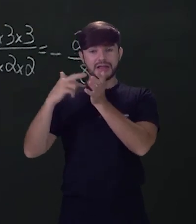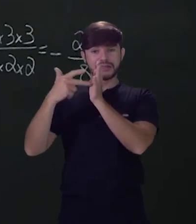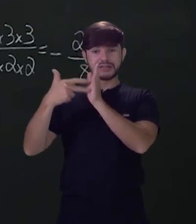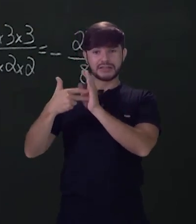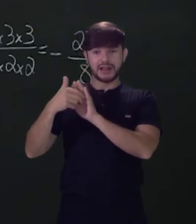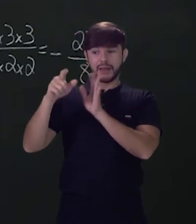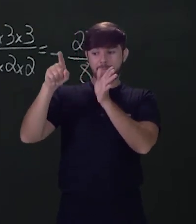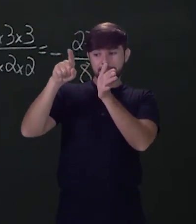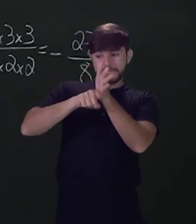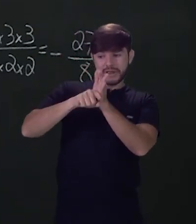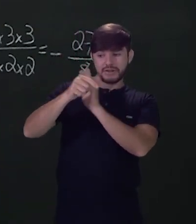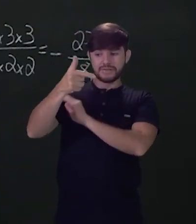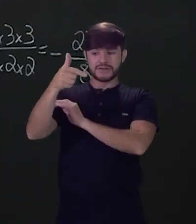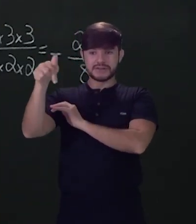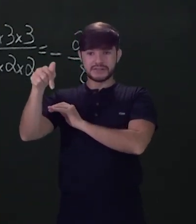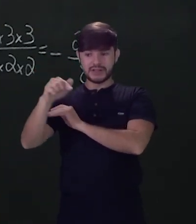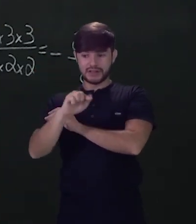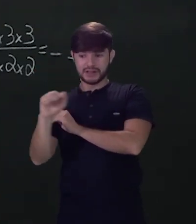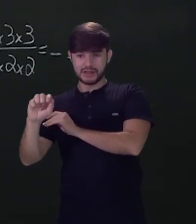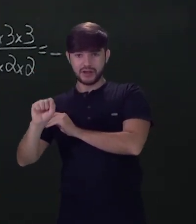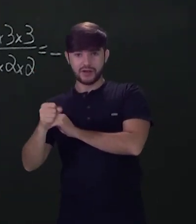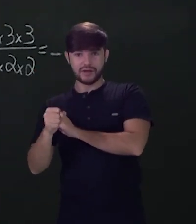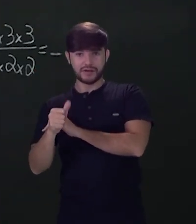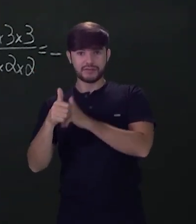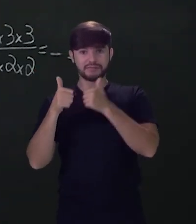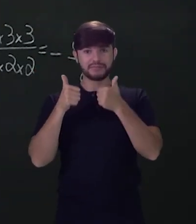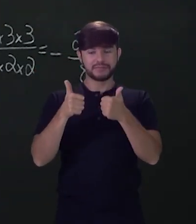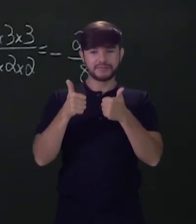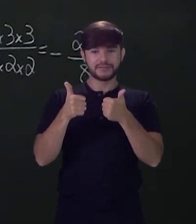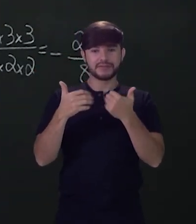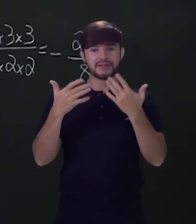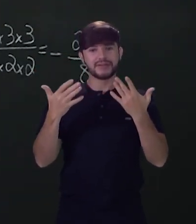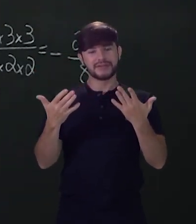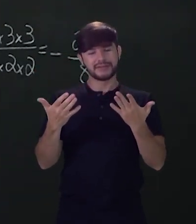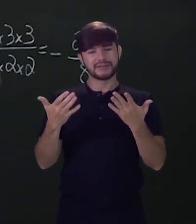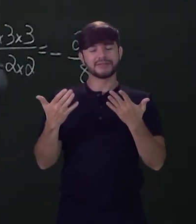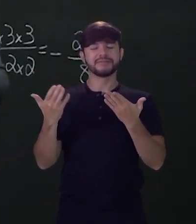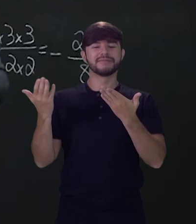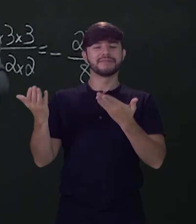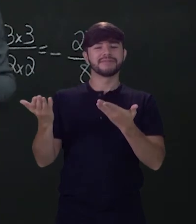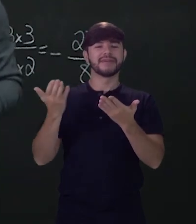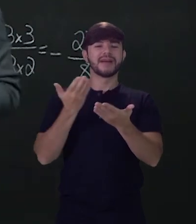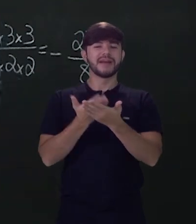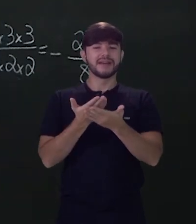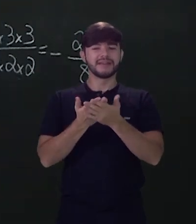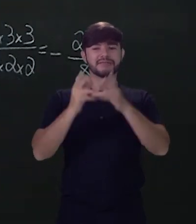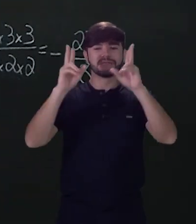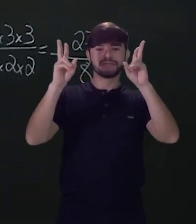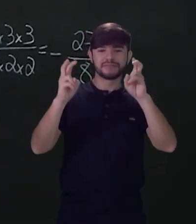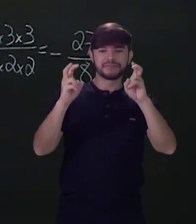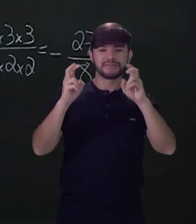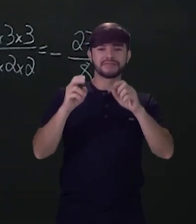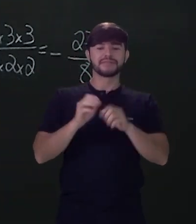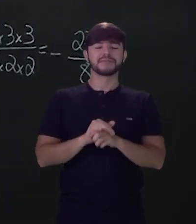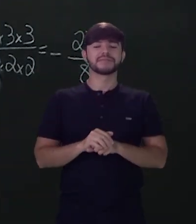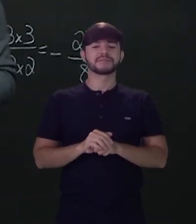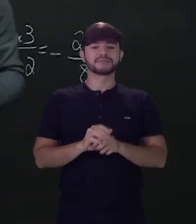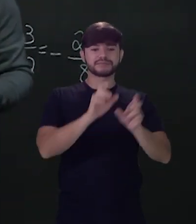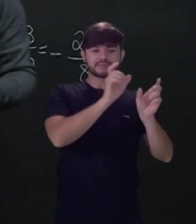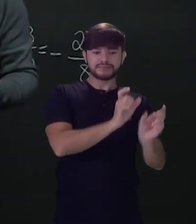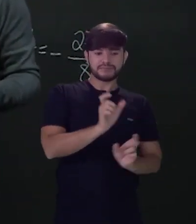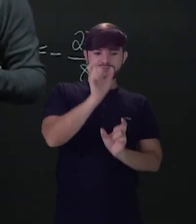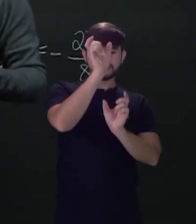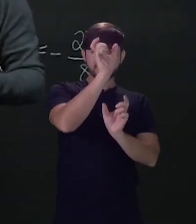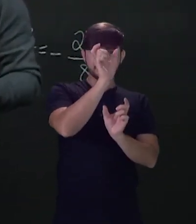foi menos 27 oitavos. Ok, pessoal? Então, essa foi a nossa aula sobre potências com